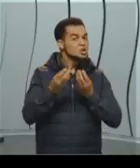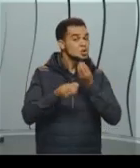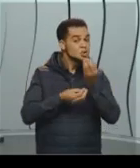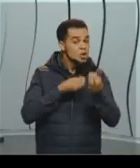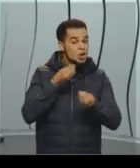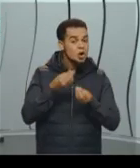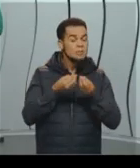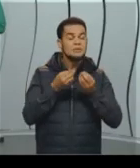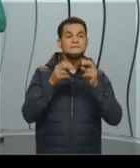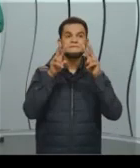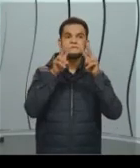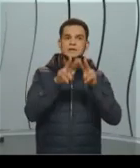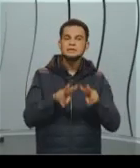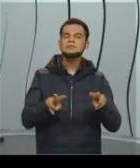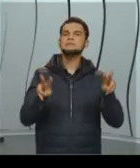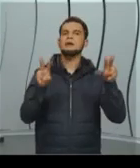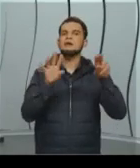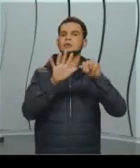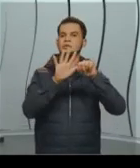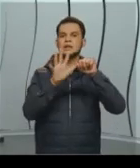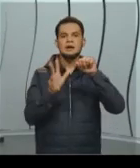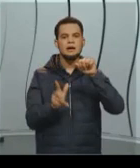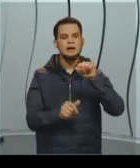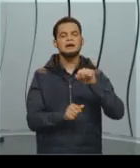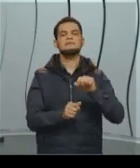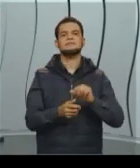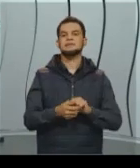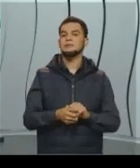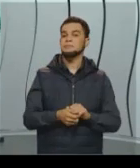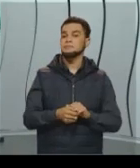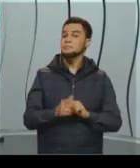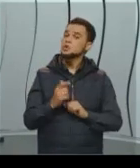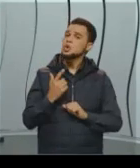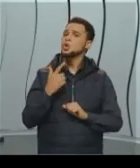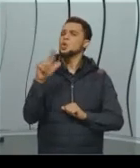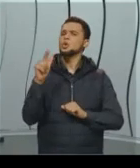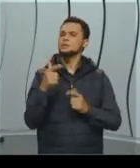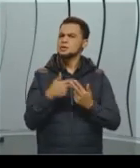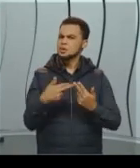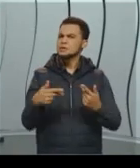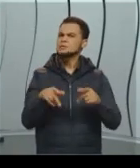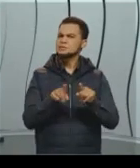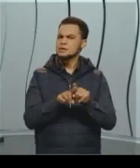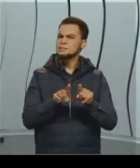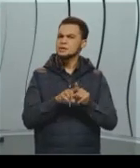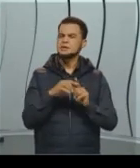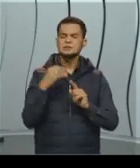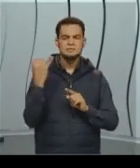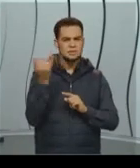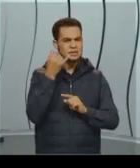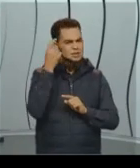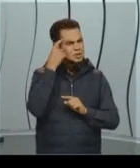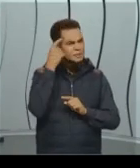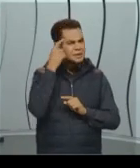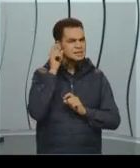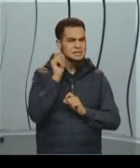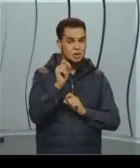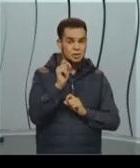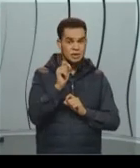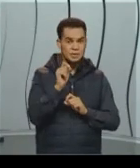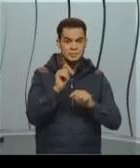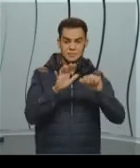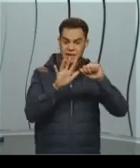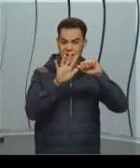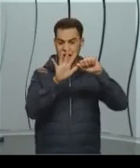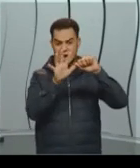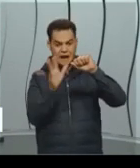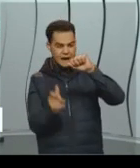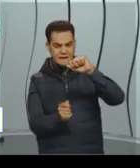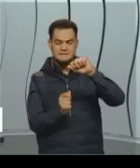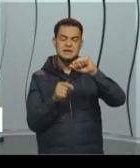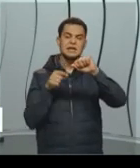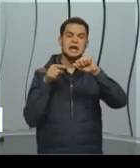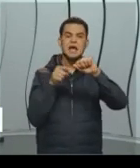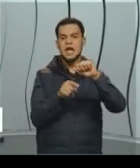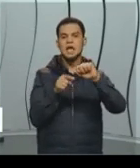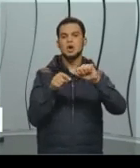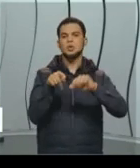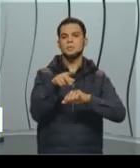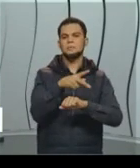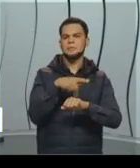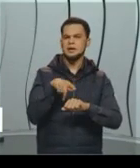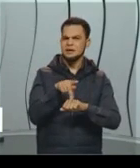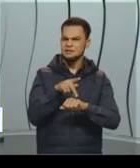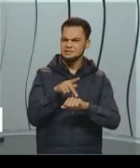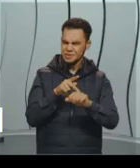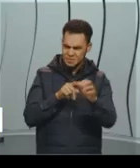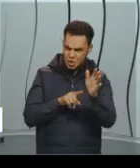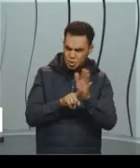África. Outra forma que é importante a gente questionar é a associação de África como se fosse um país. Então, eu trago essa pergunta: a